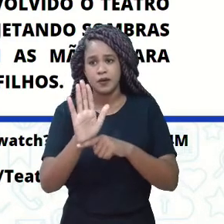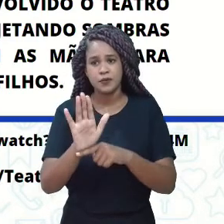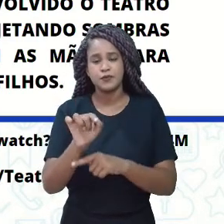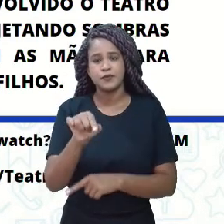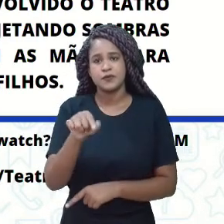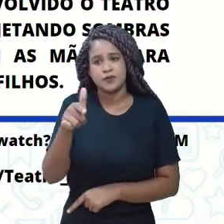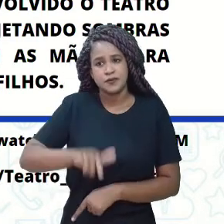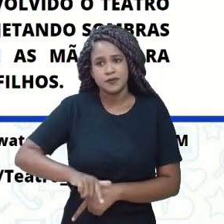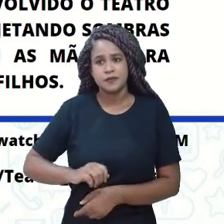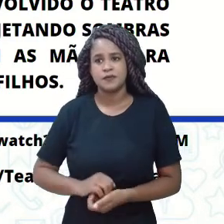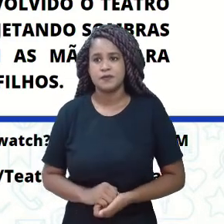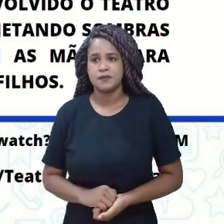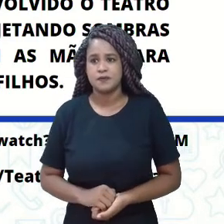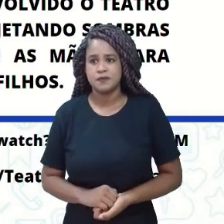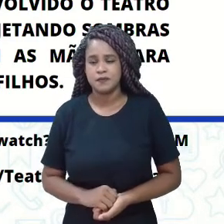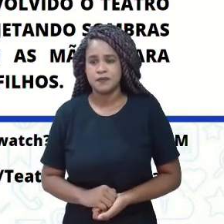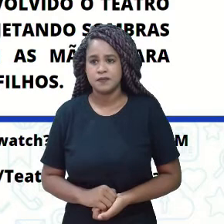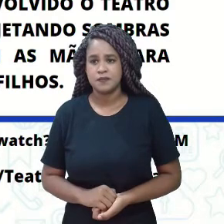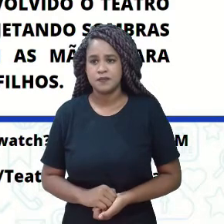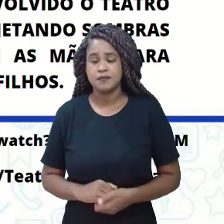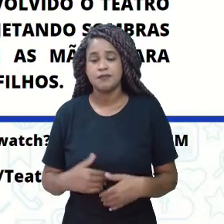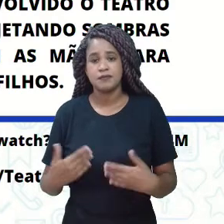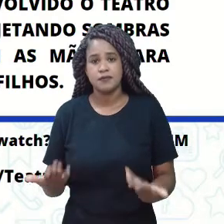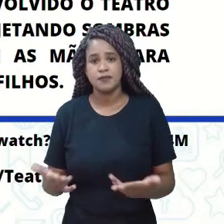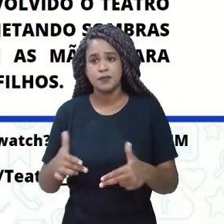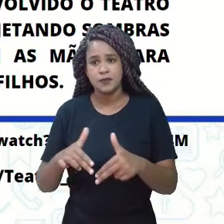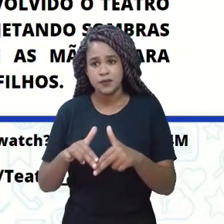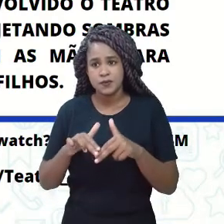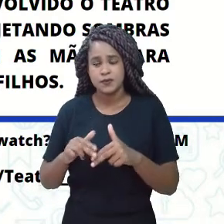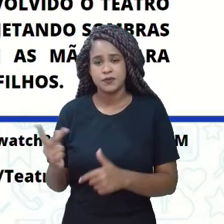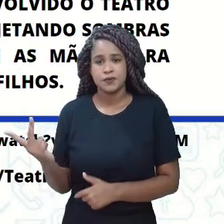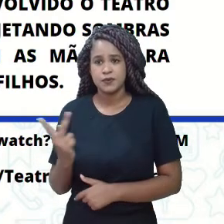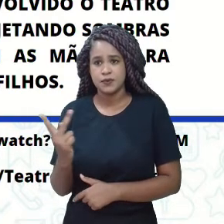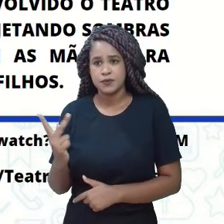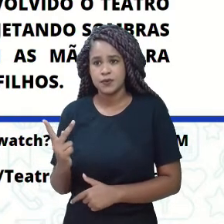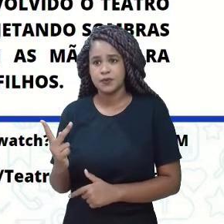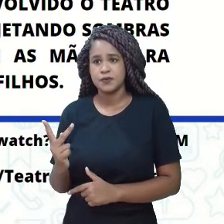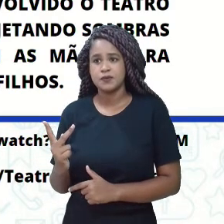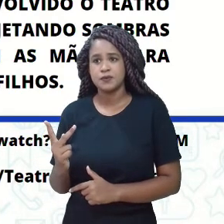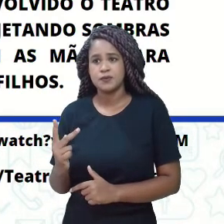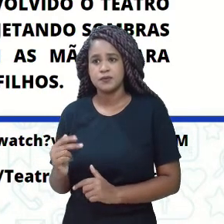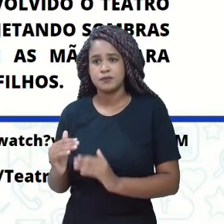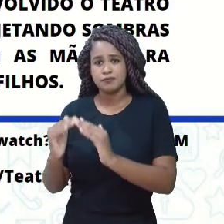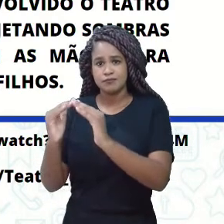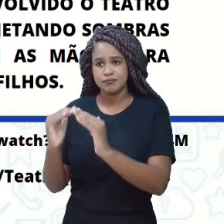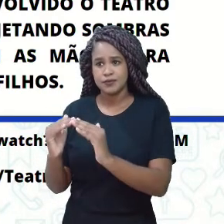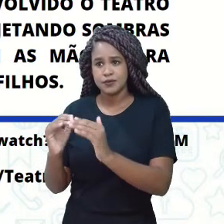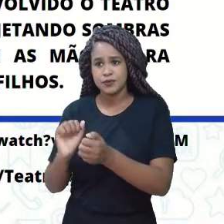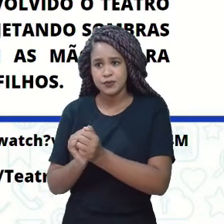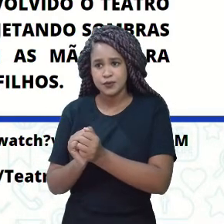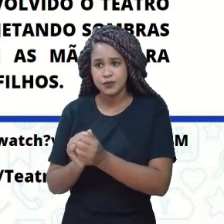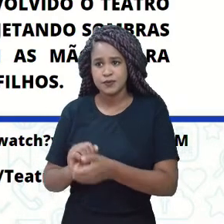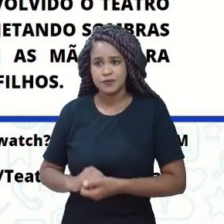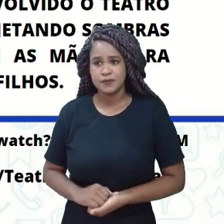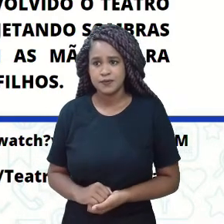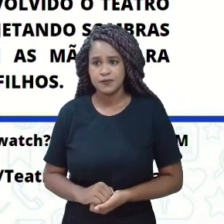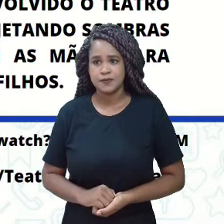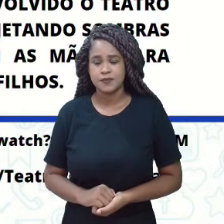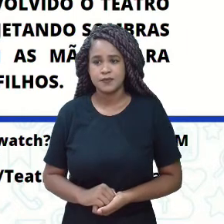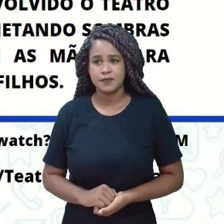senhora. Com isso, o senhor gafanhoto aprendeu uma grande lição.